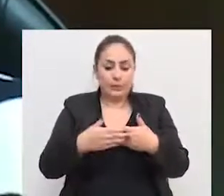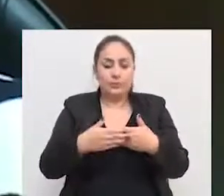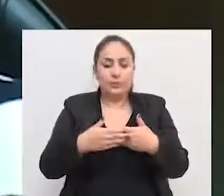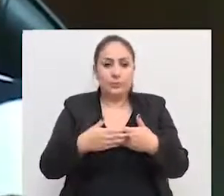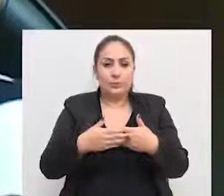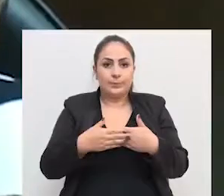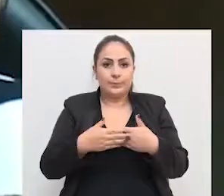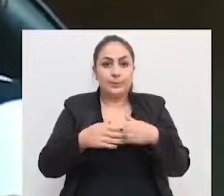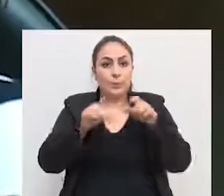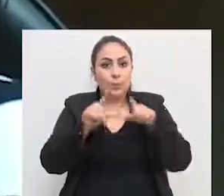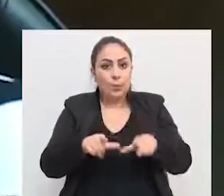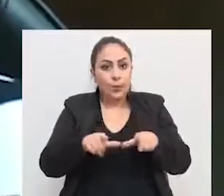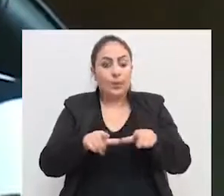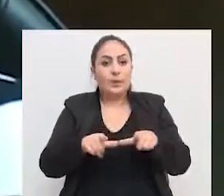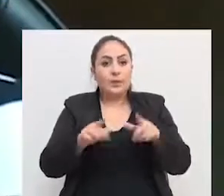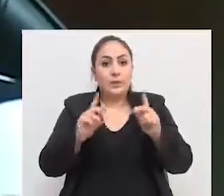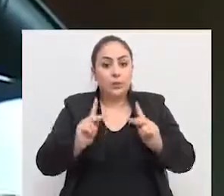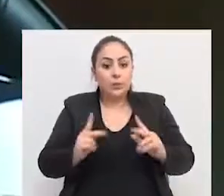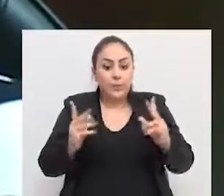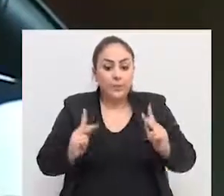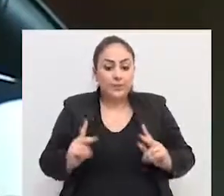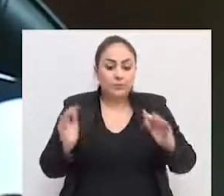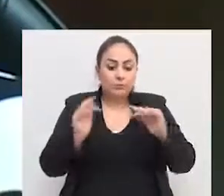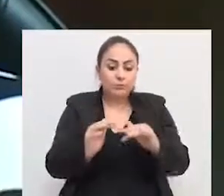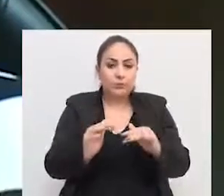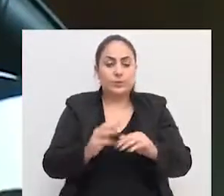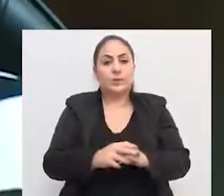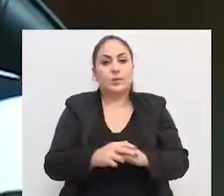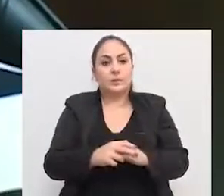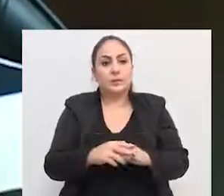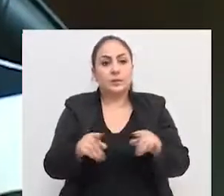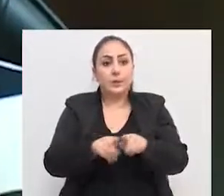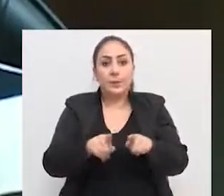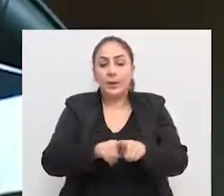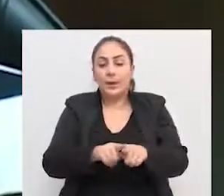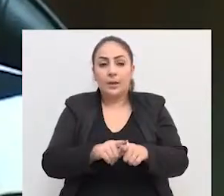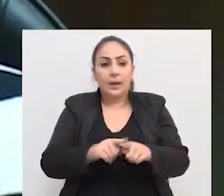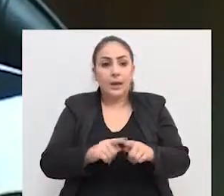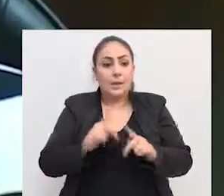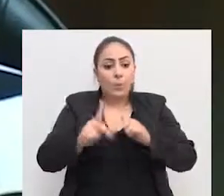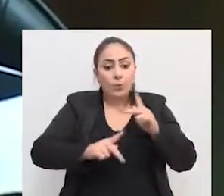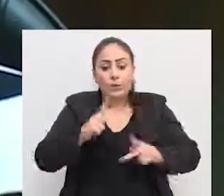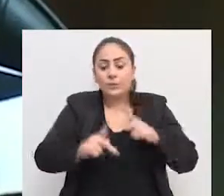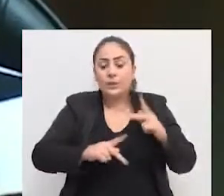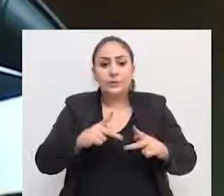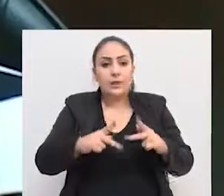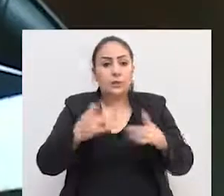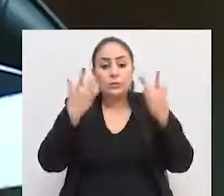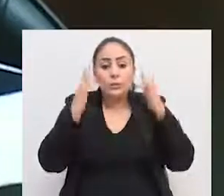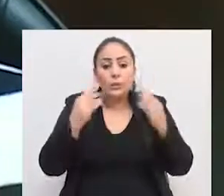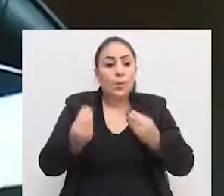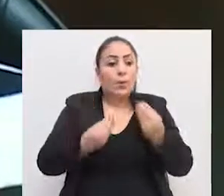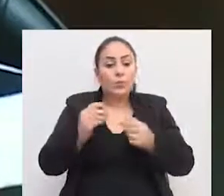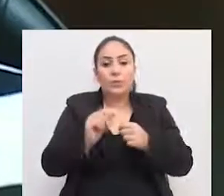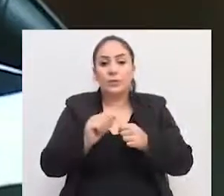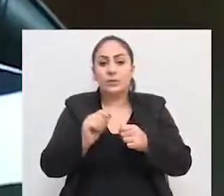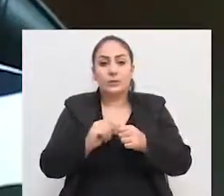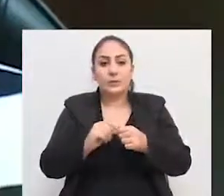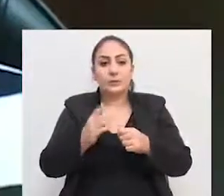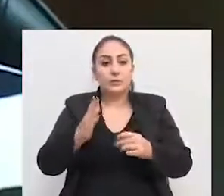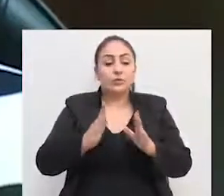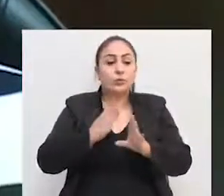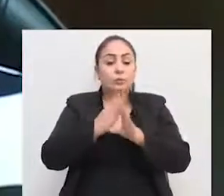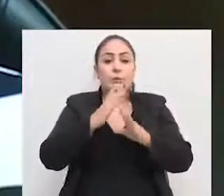de locais de aglomeração, do desespero, né, da população ao saber